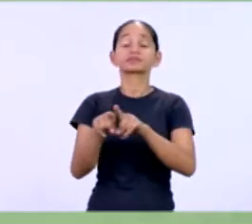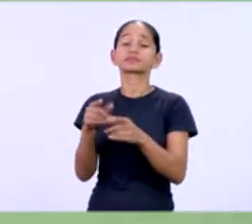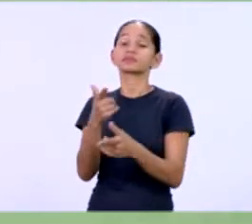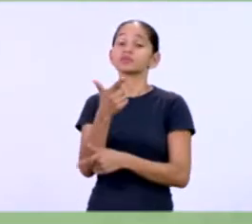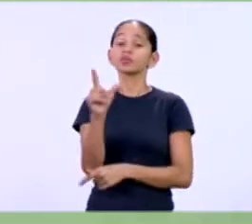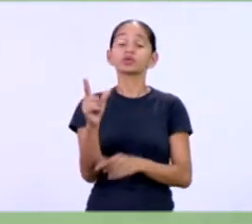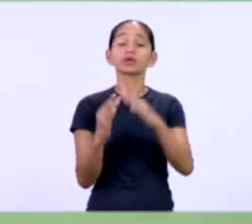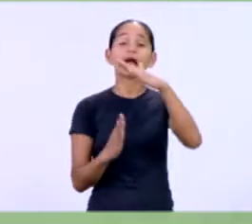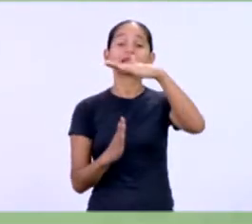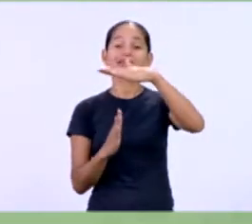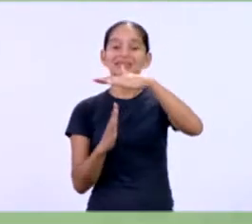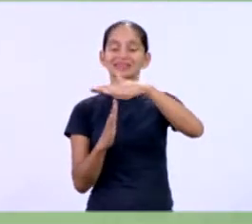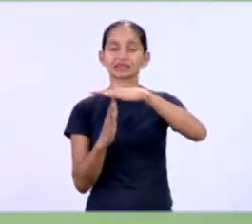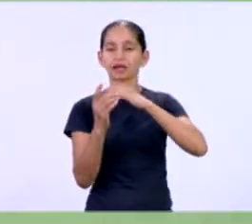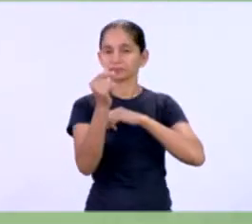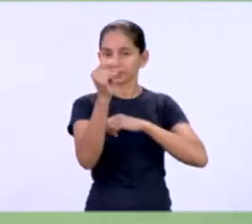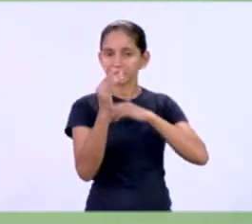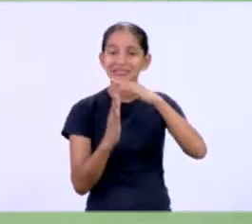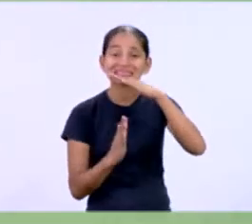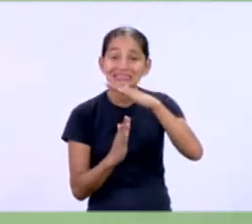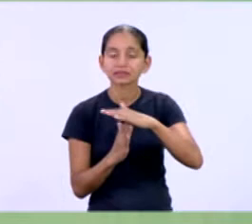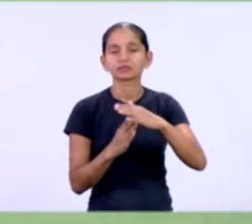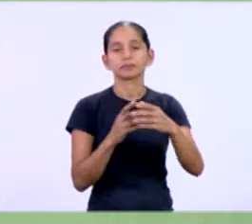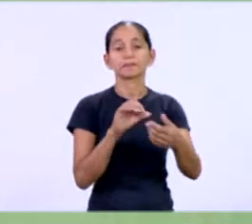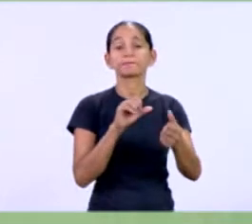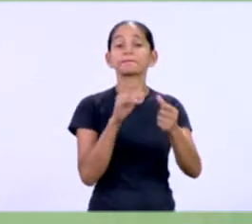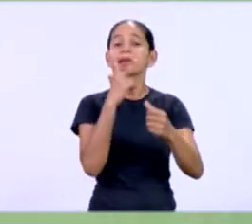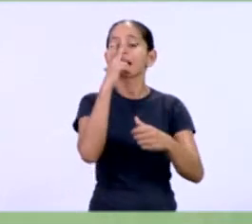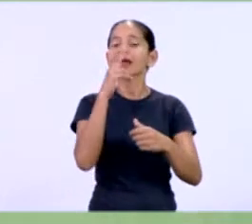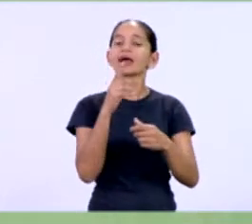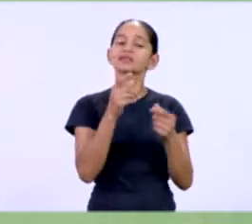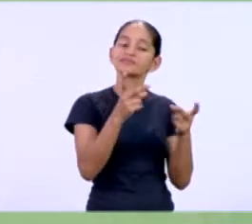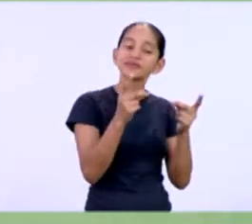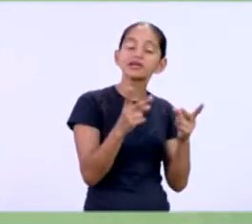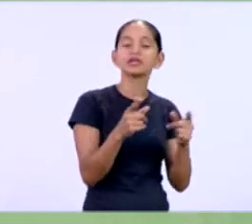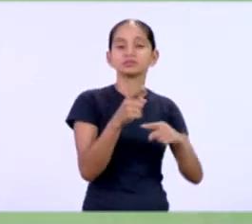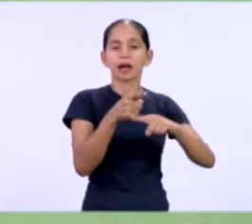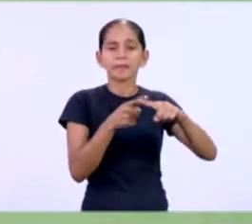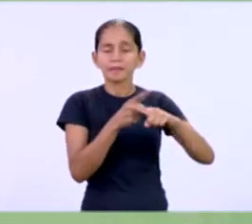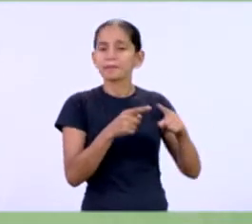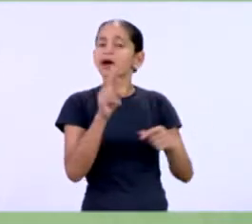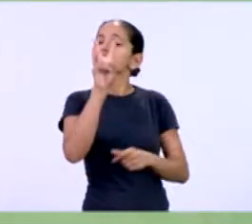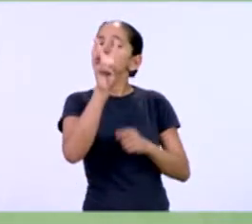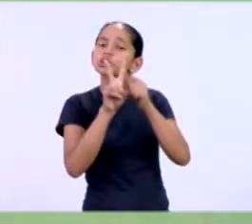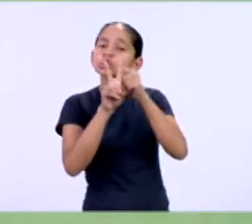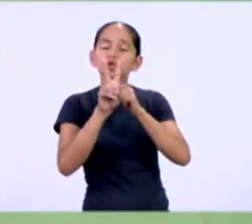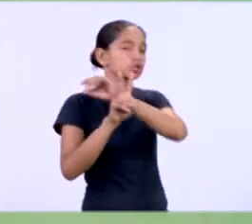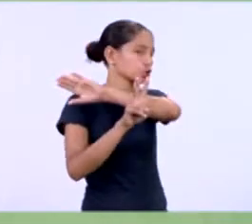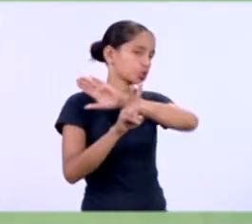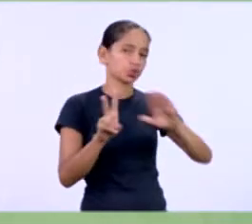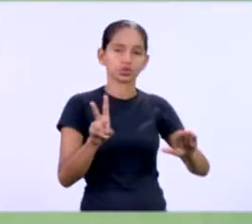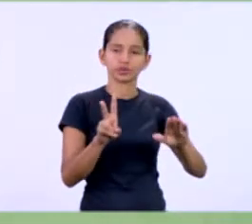o crédito a cliente. Seria uma maneira aqui de fonte de financiamento da organização, não é isso?